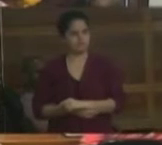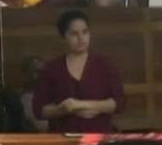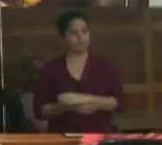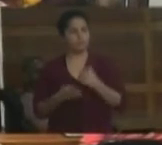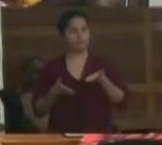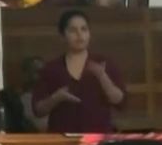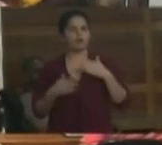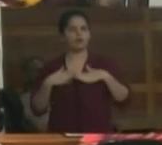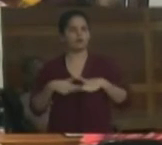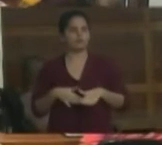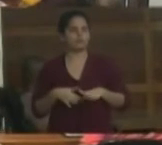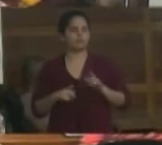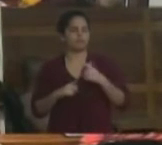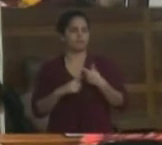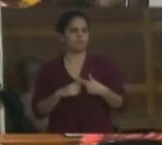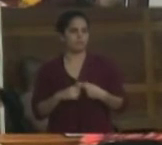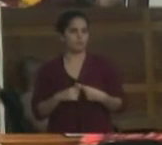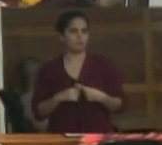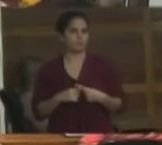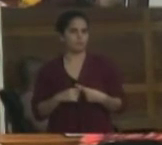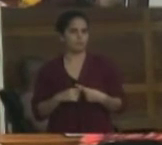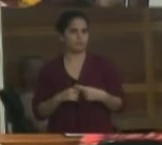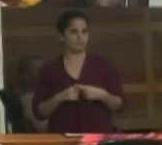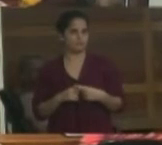e aí